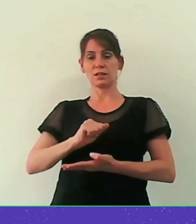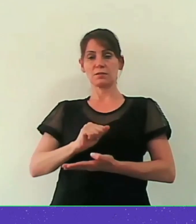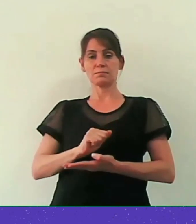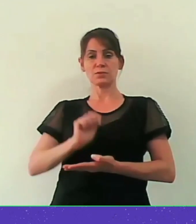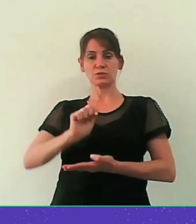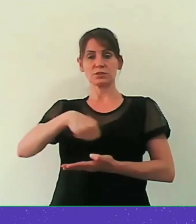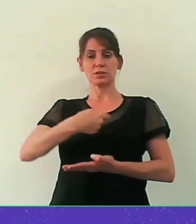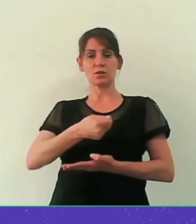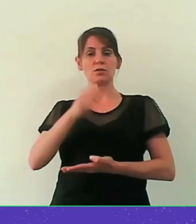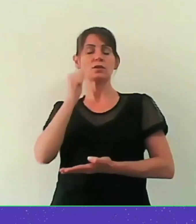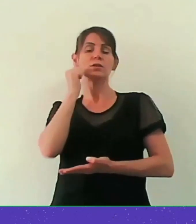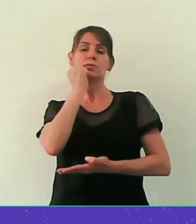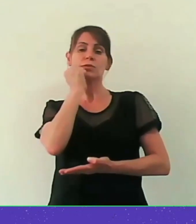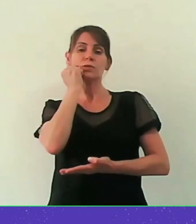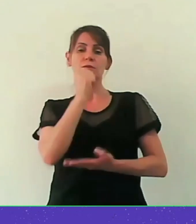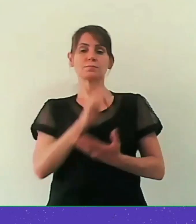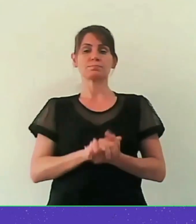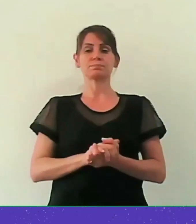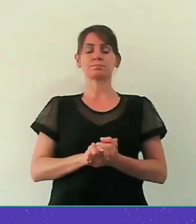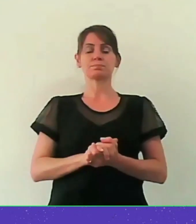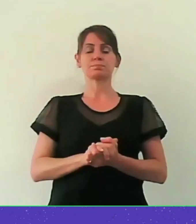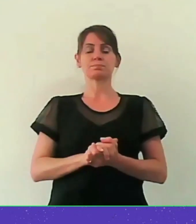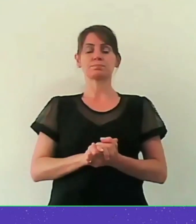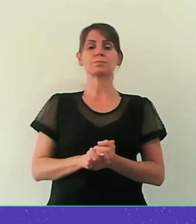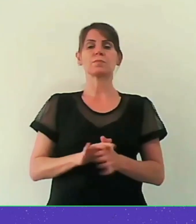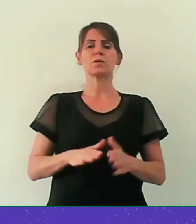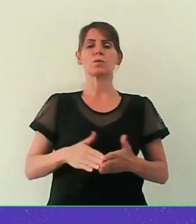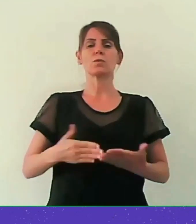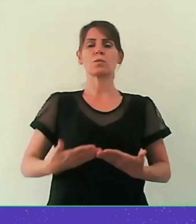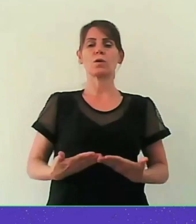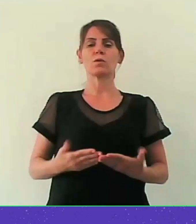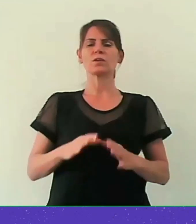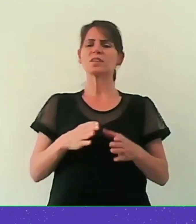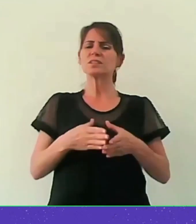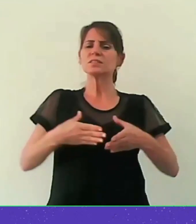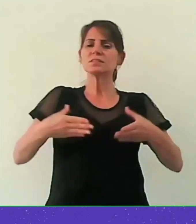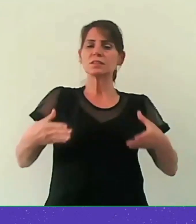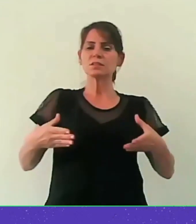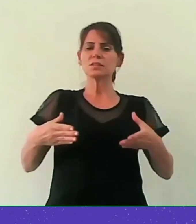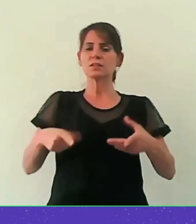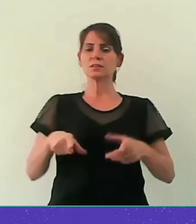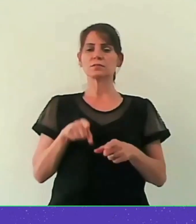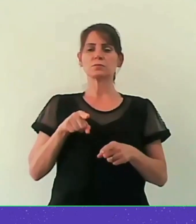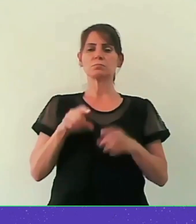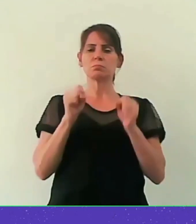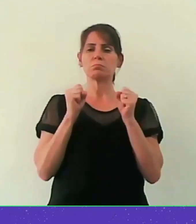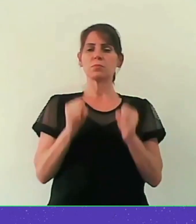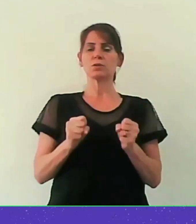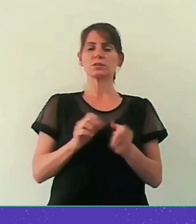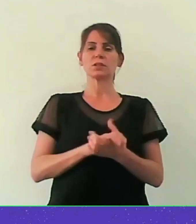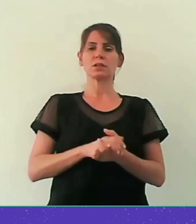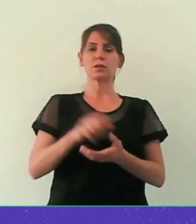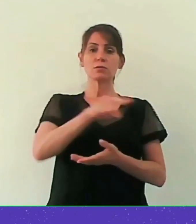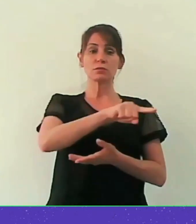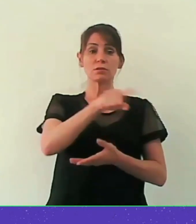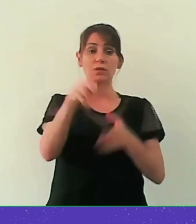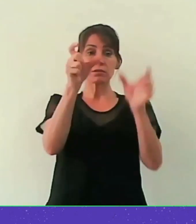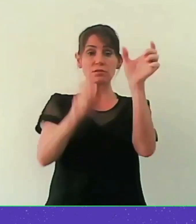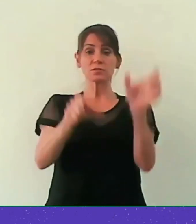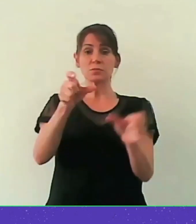Efésios 1, 19. E qual a suprema grandeza do seu poder para com os que cremos,